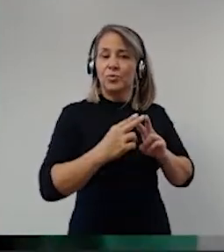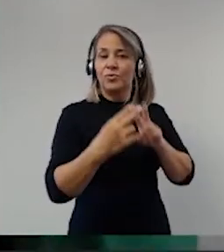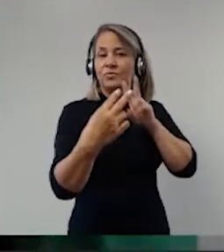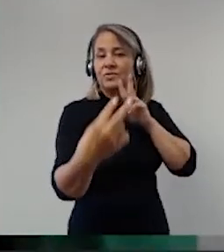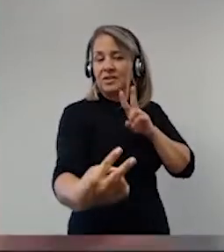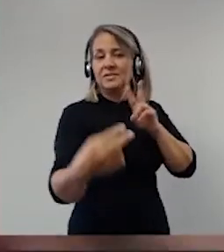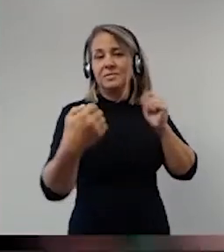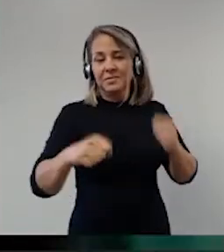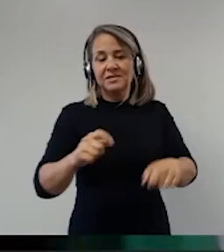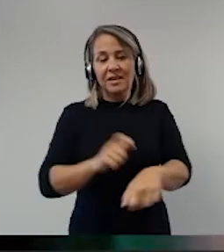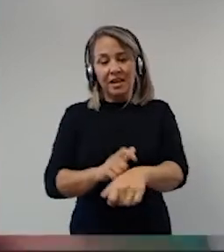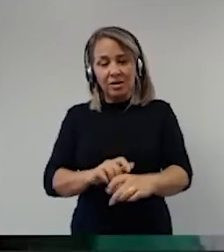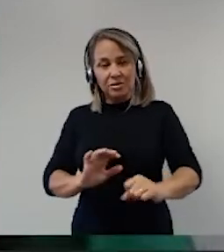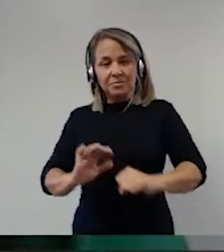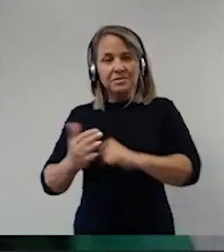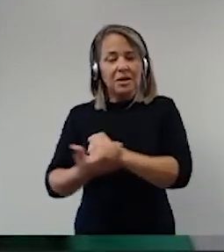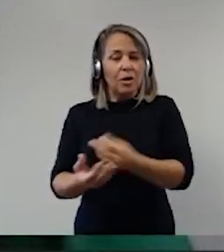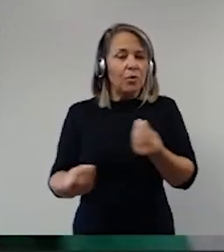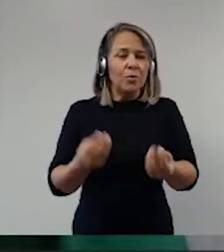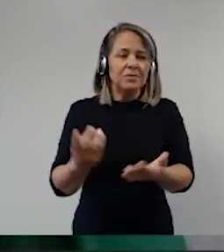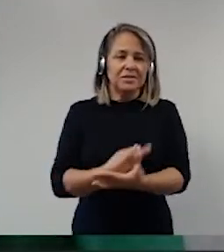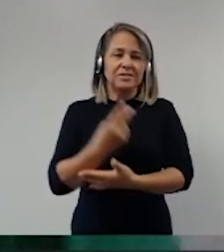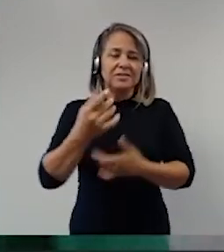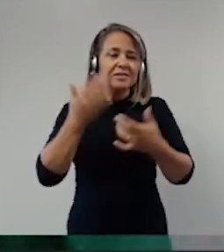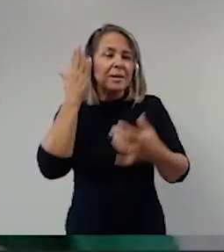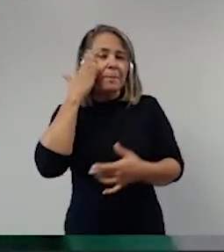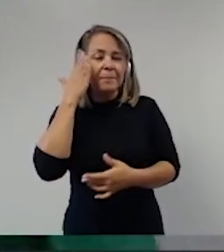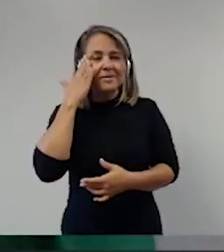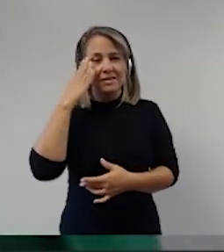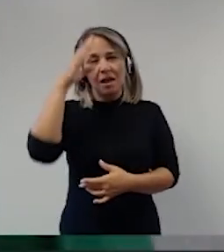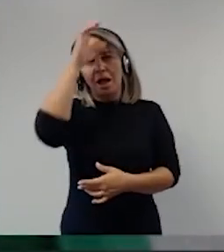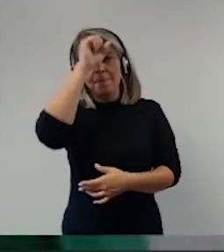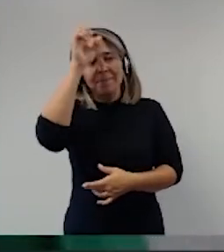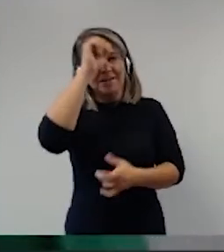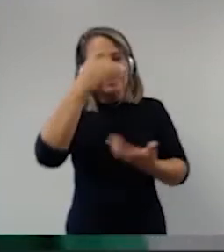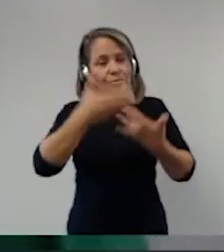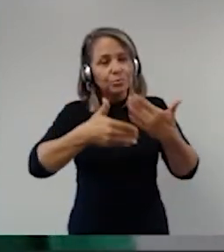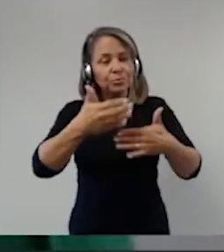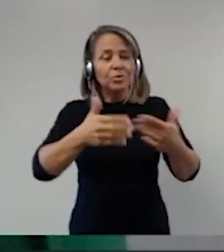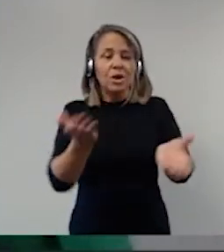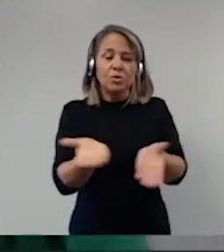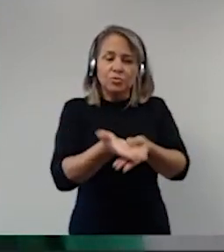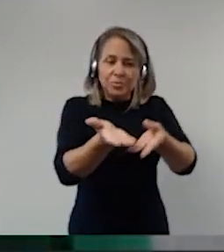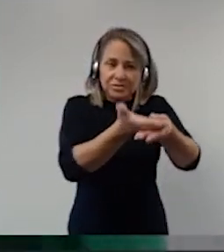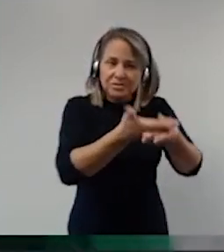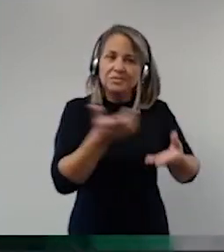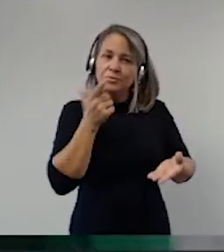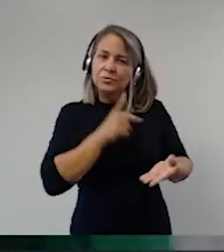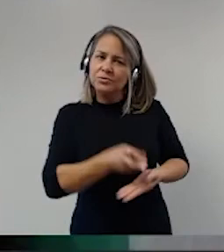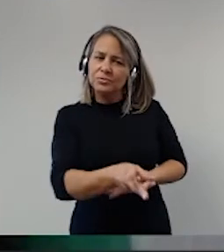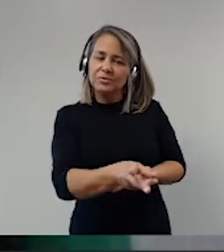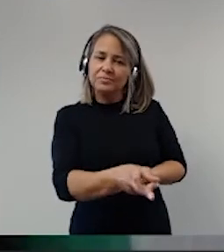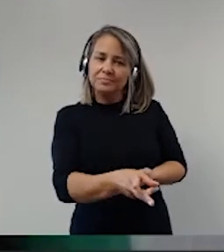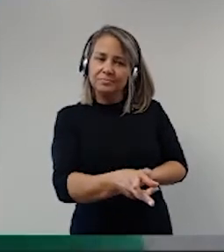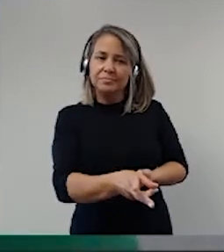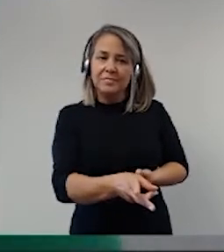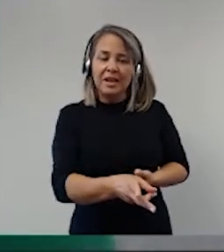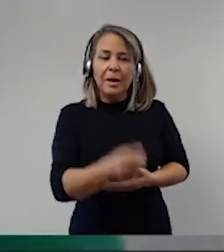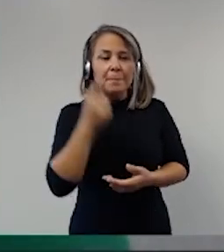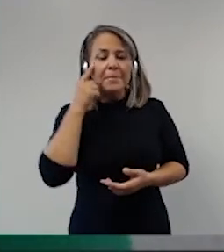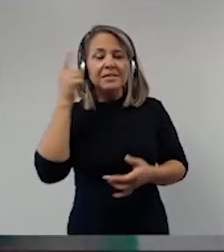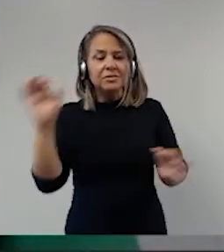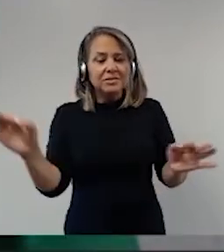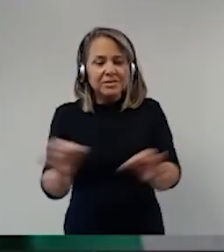gente precisa. Qual é o critério? Como é que elas estão acontecendo? Porque a gente precisa que os processos continuem andando. Já imaginou, quando acabar